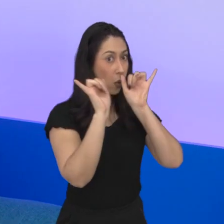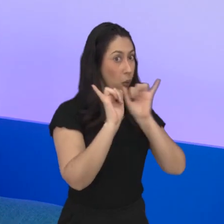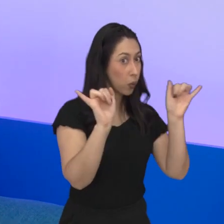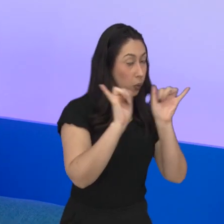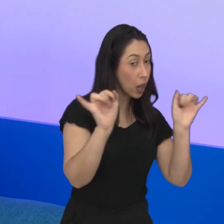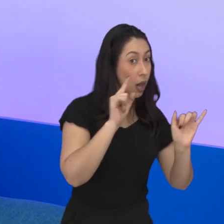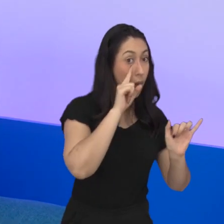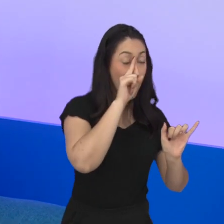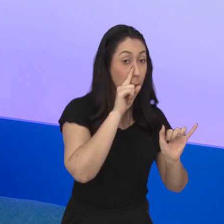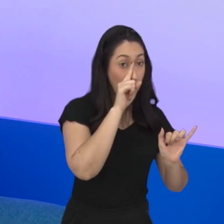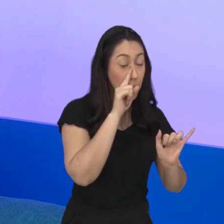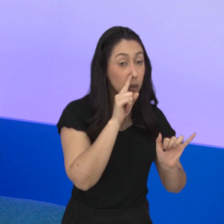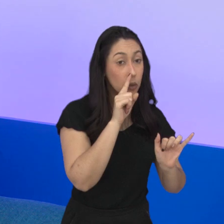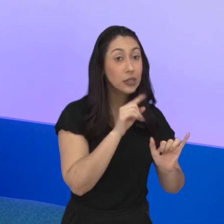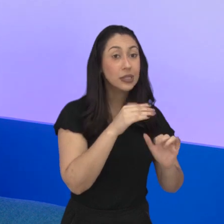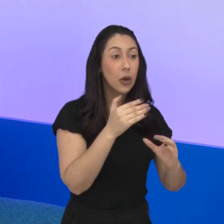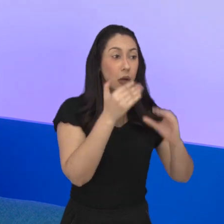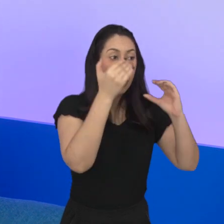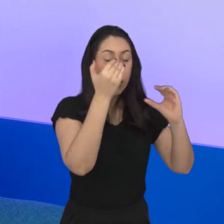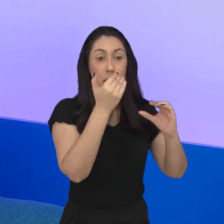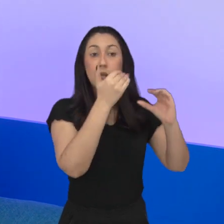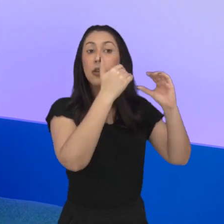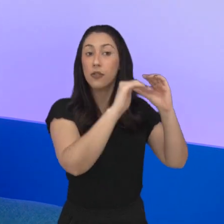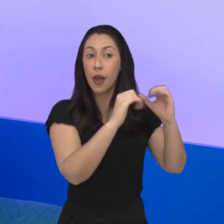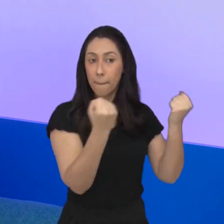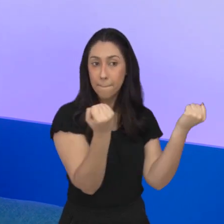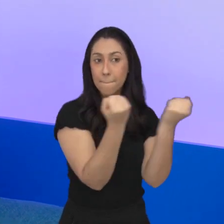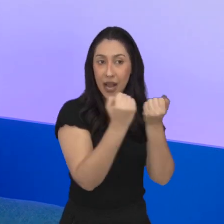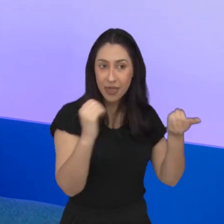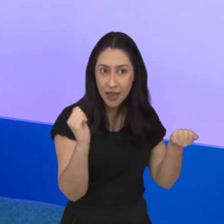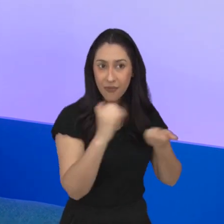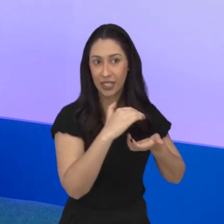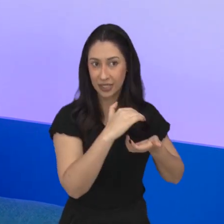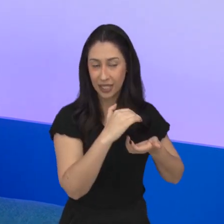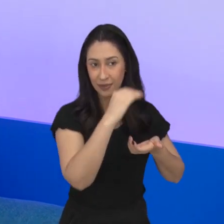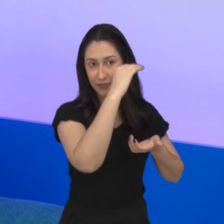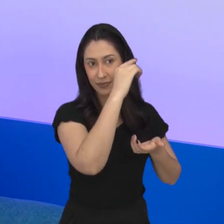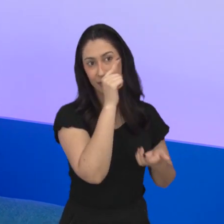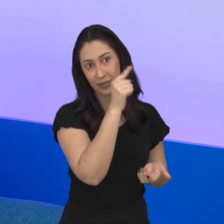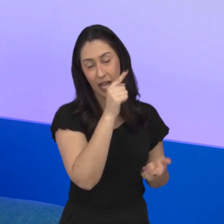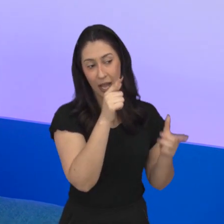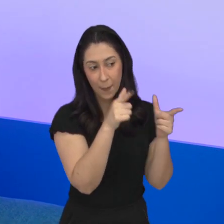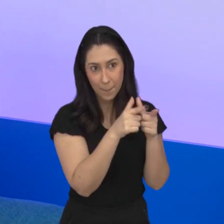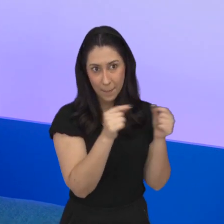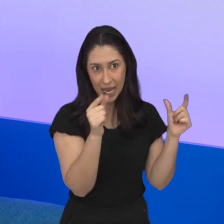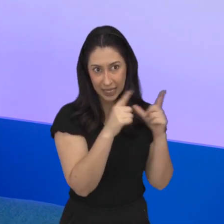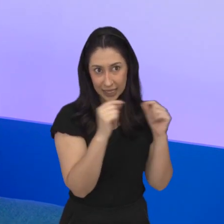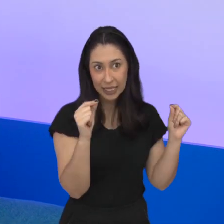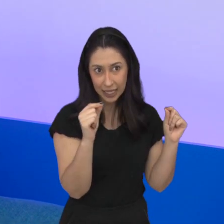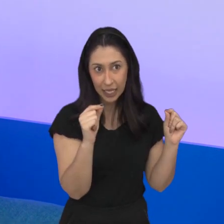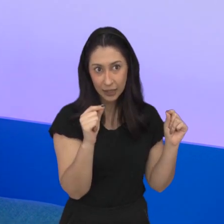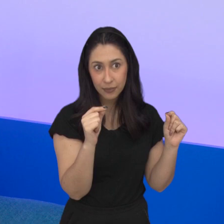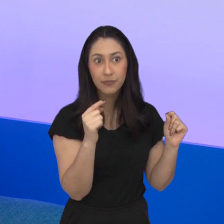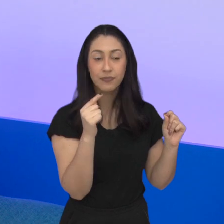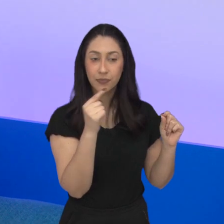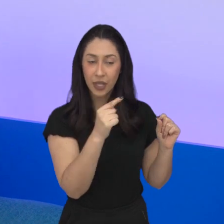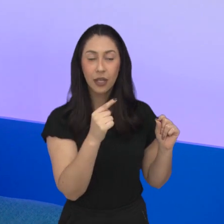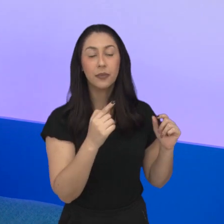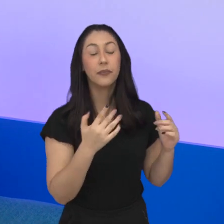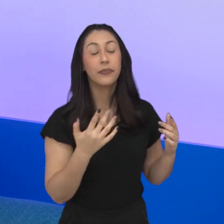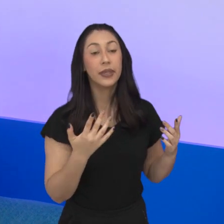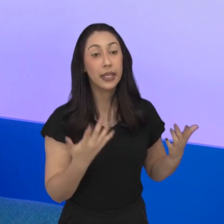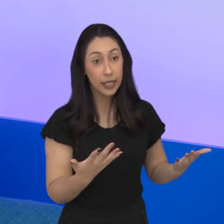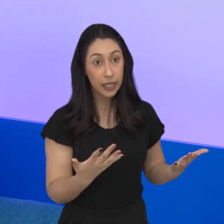alerta de risco, e esse alerta de risco ele é enviado para a Defesa Civil Nacional em Brasília, que faz parte do Ministério do